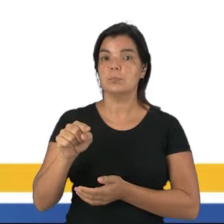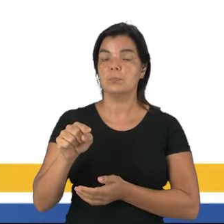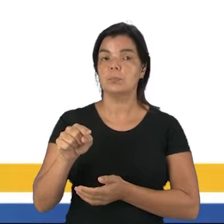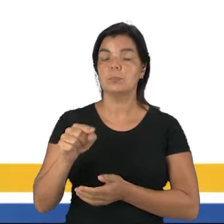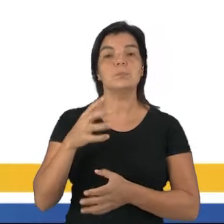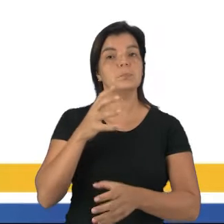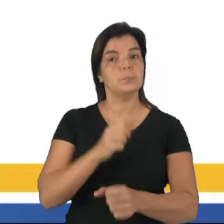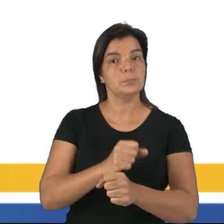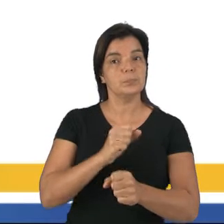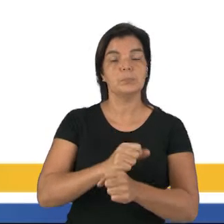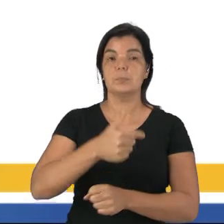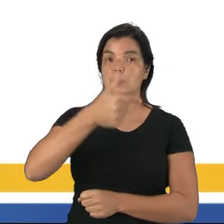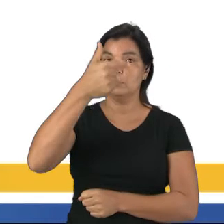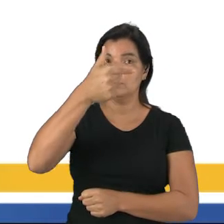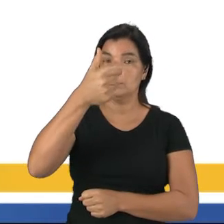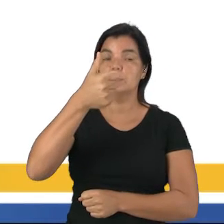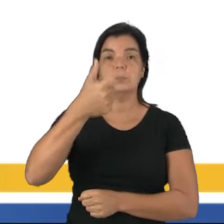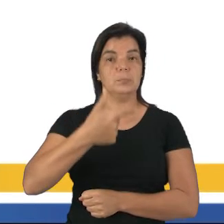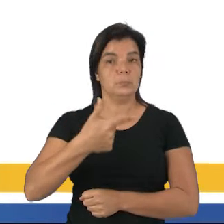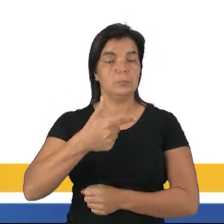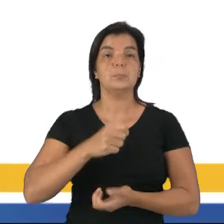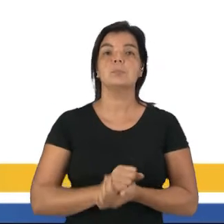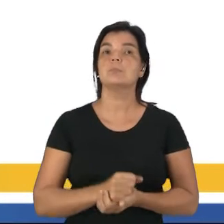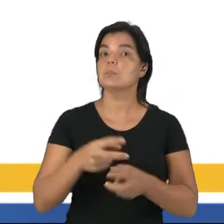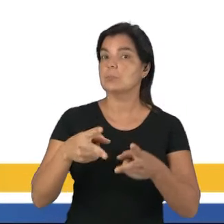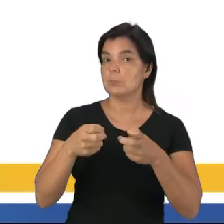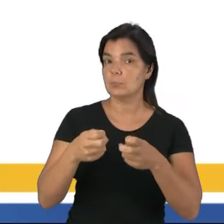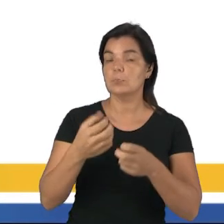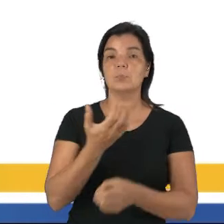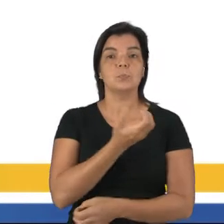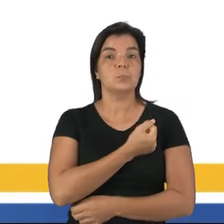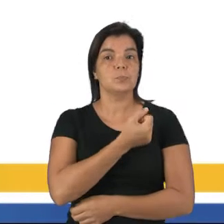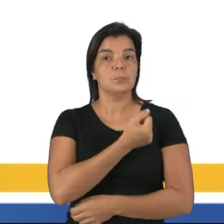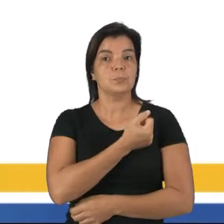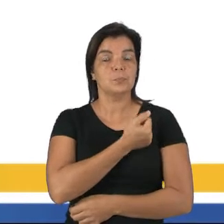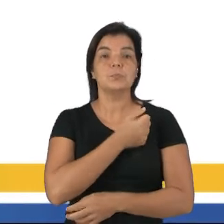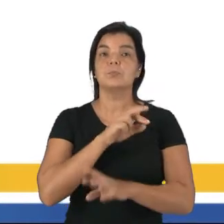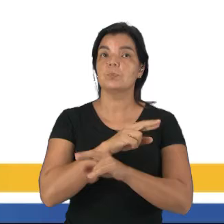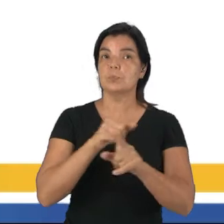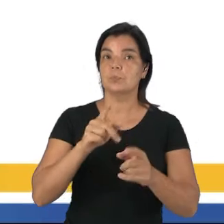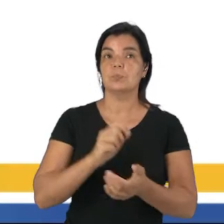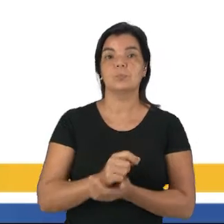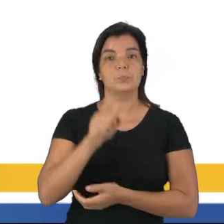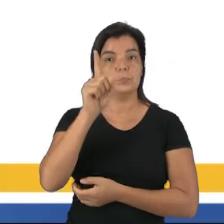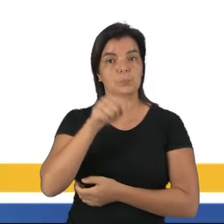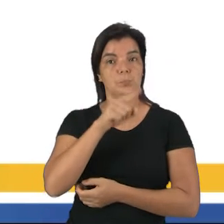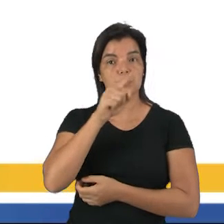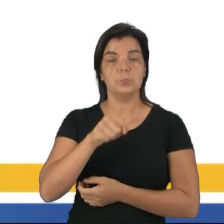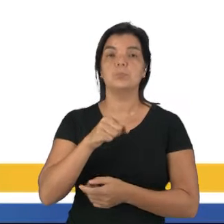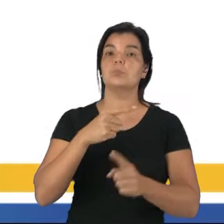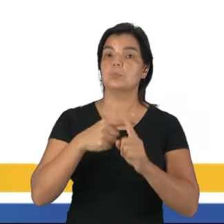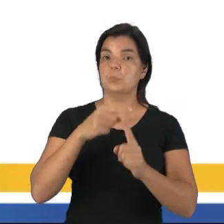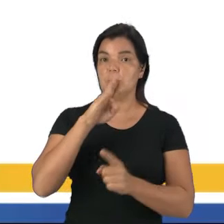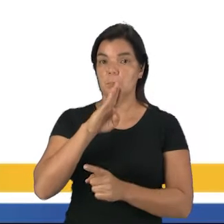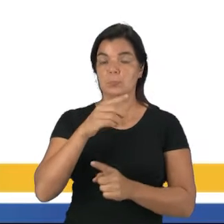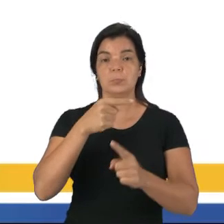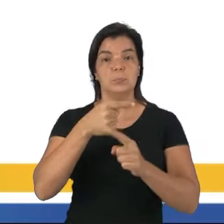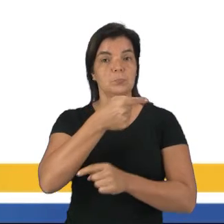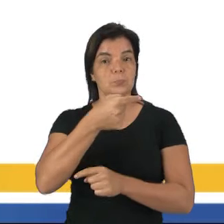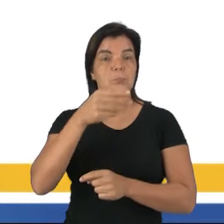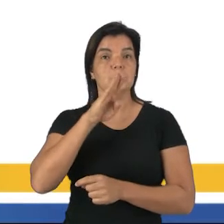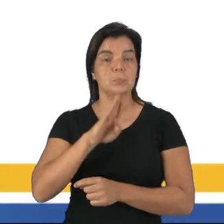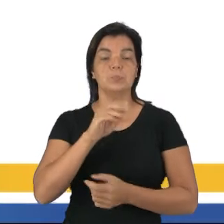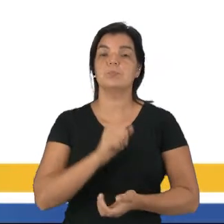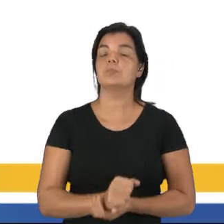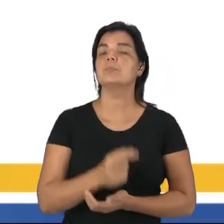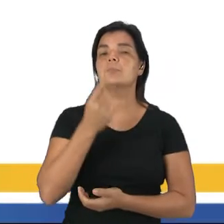adição da primeira e segunda parcela. E perceba que nós temos números opostos, ou seja, eu tenho aqui que cancelar o mais b com o menos b.